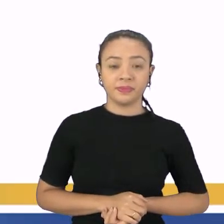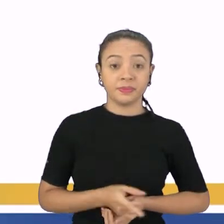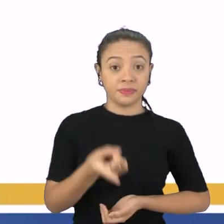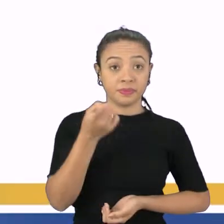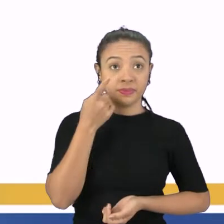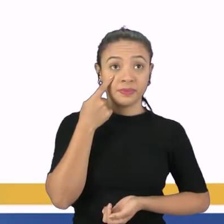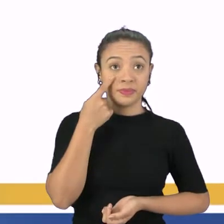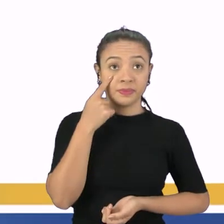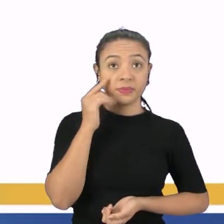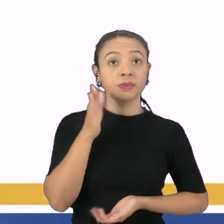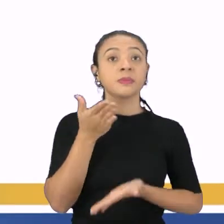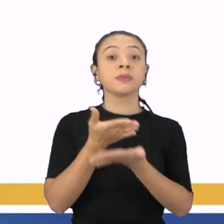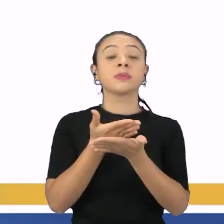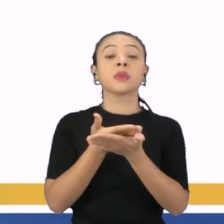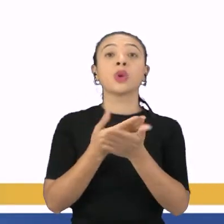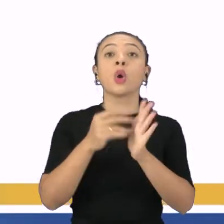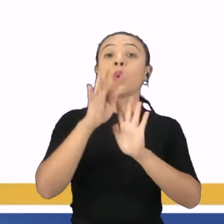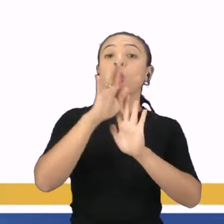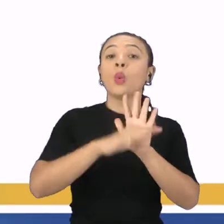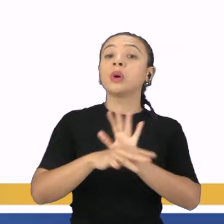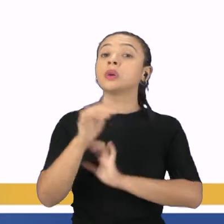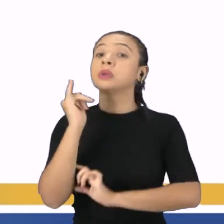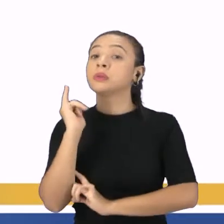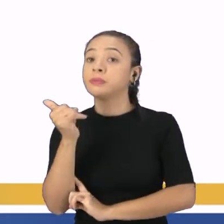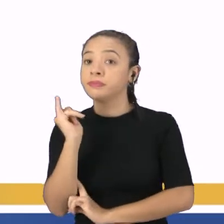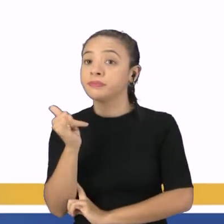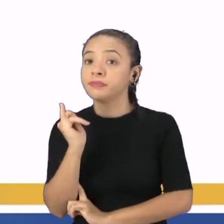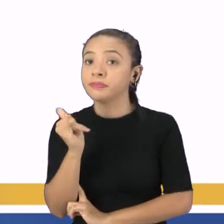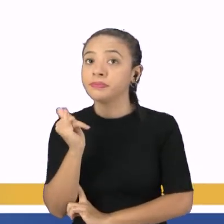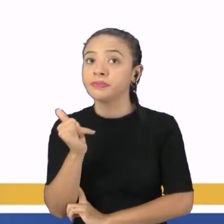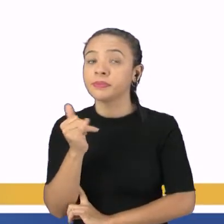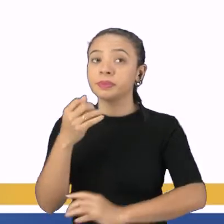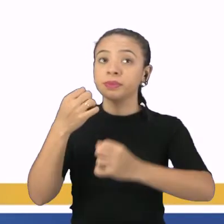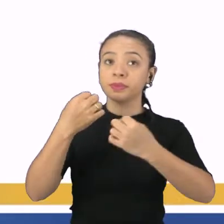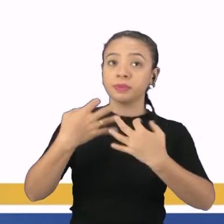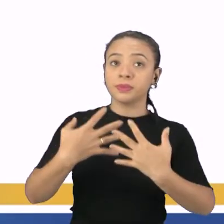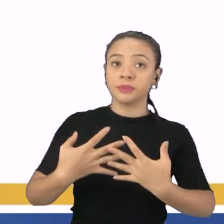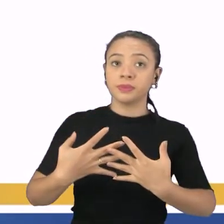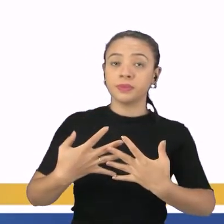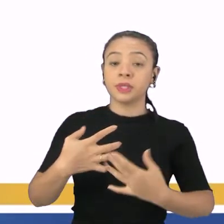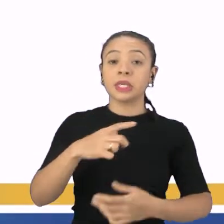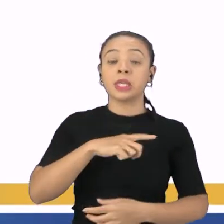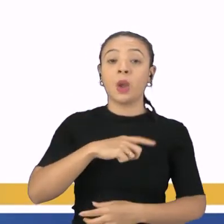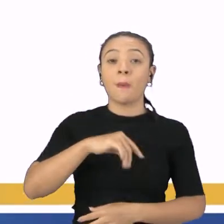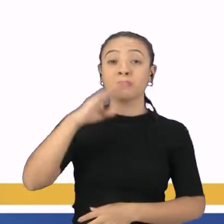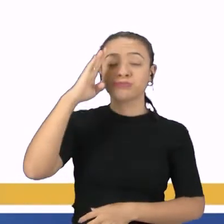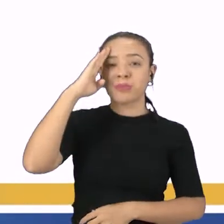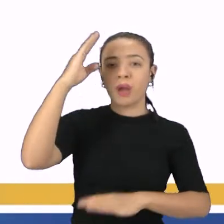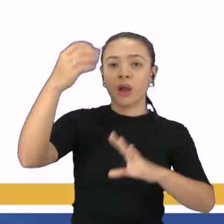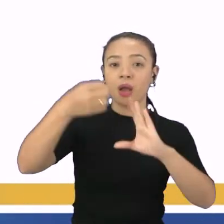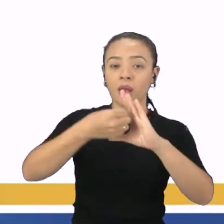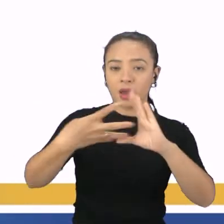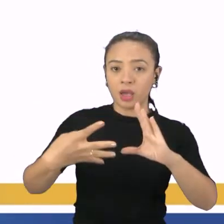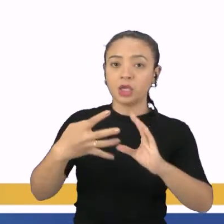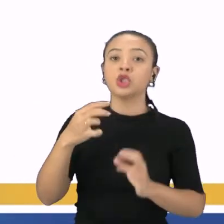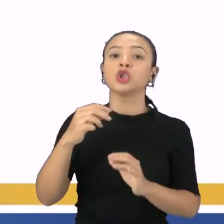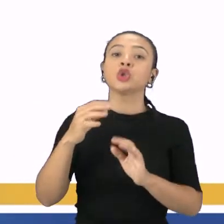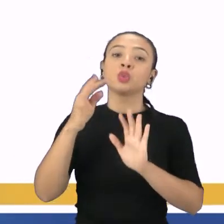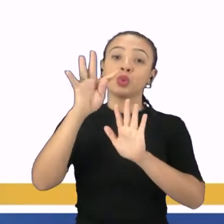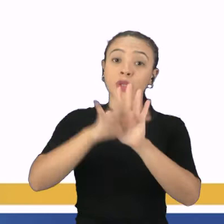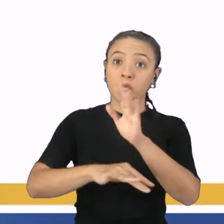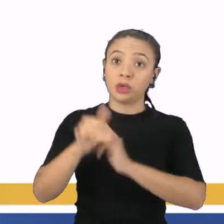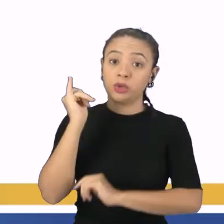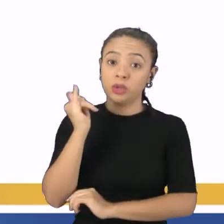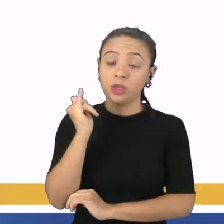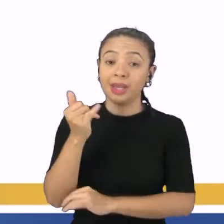Vejam que nós trabalhamos aí o texto narrativo, que nos diz: a principal característica de uma narração é